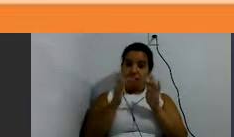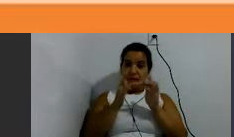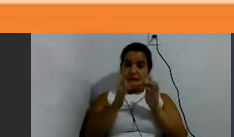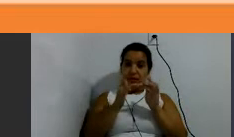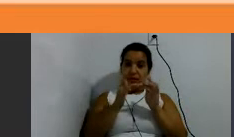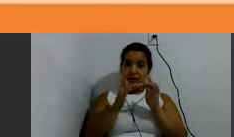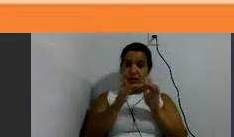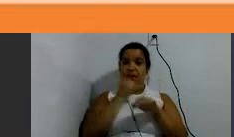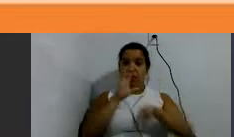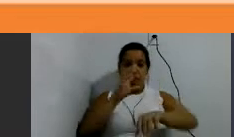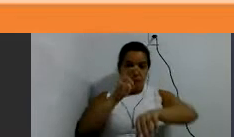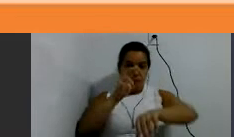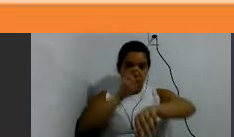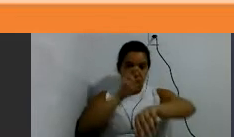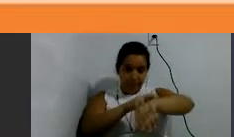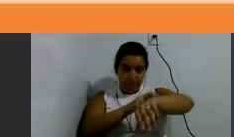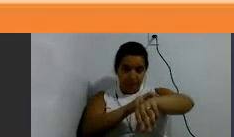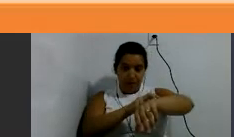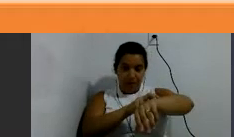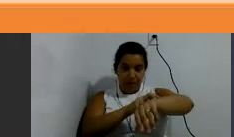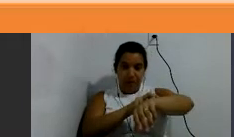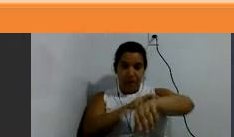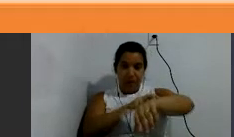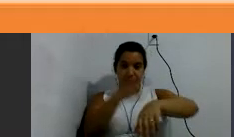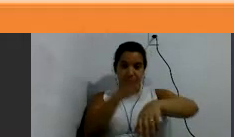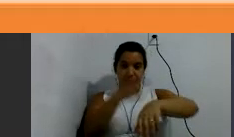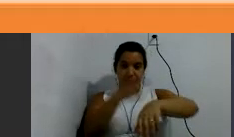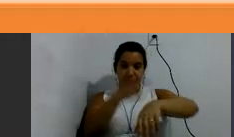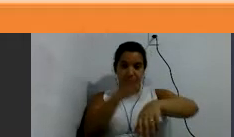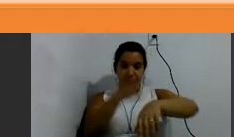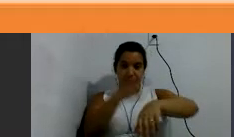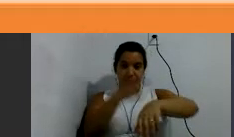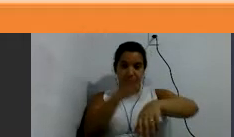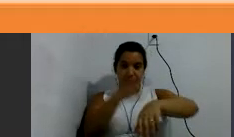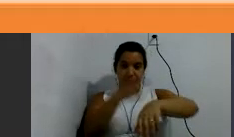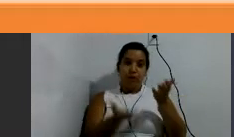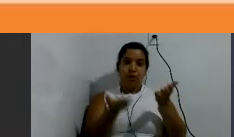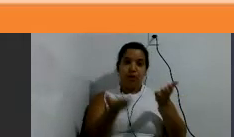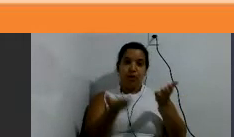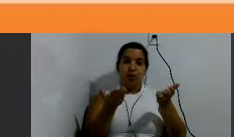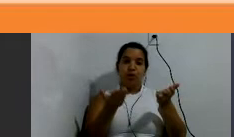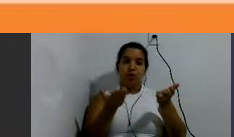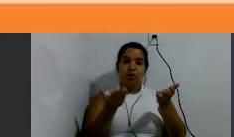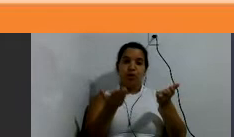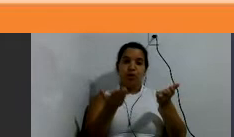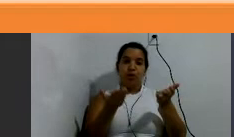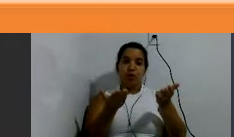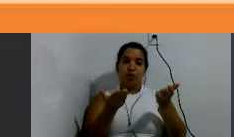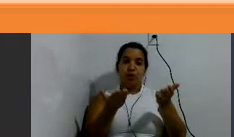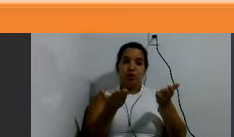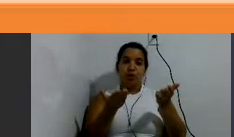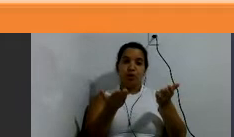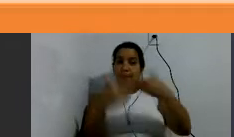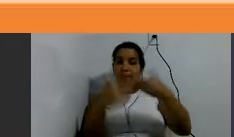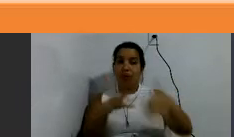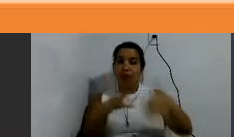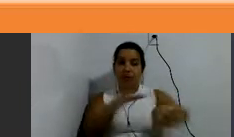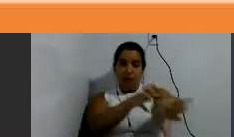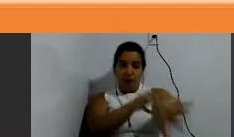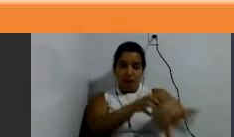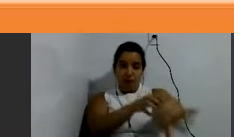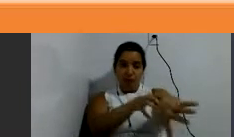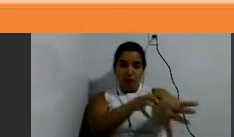picar o indivíduo. Então, a gente vai perder a solução de continuidade e naquele processo de coçar, o próprio